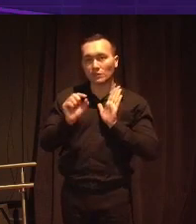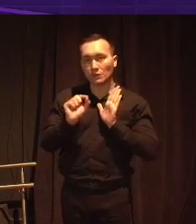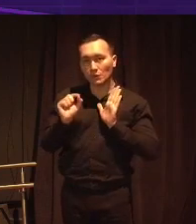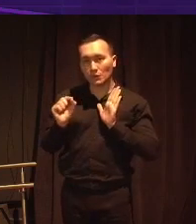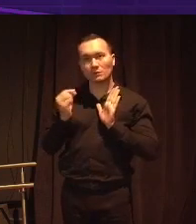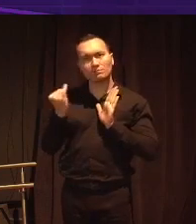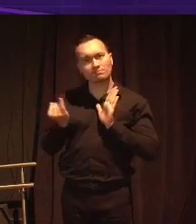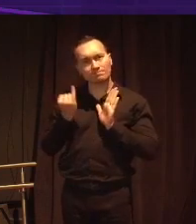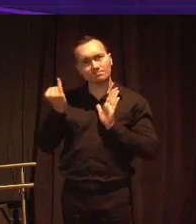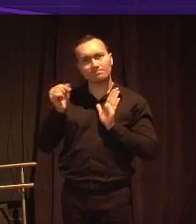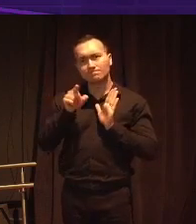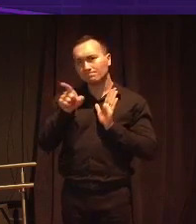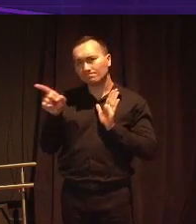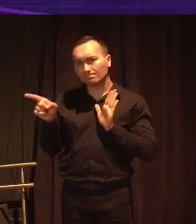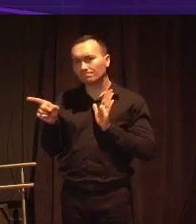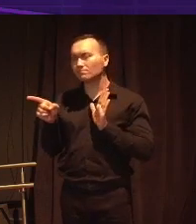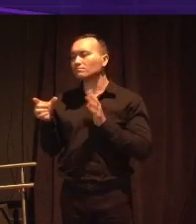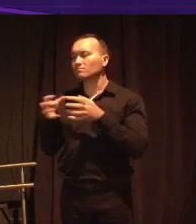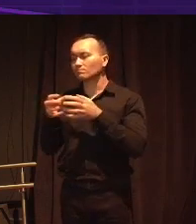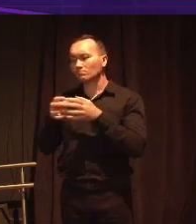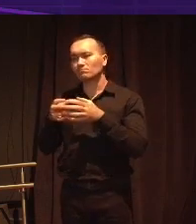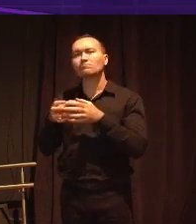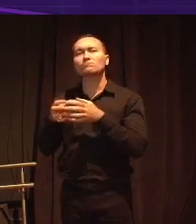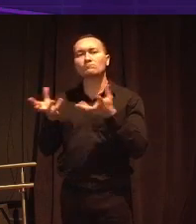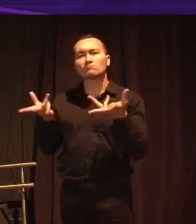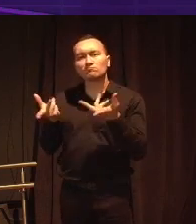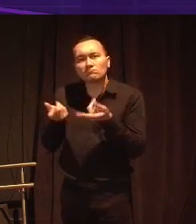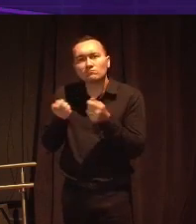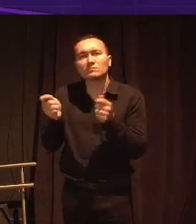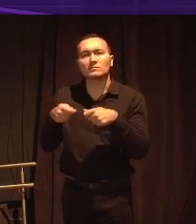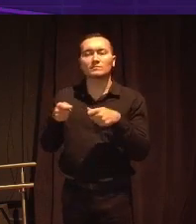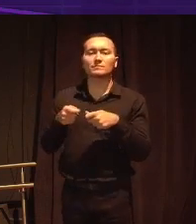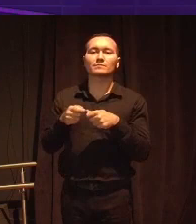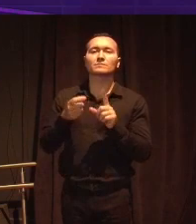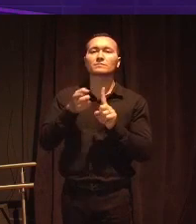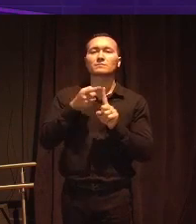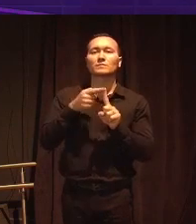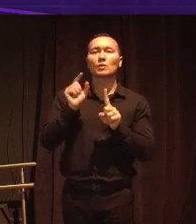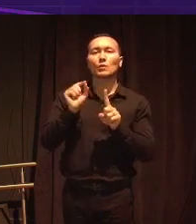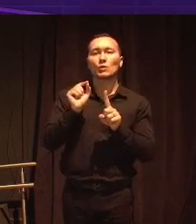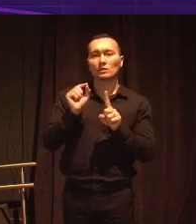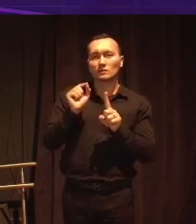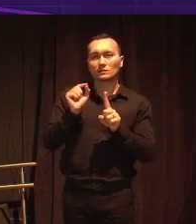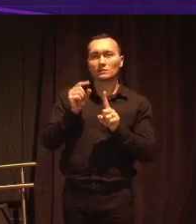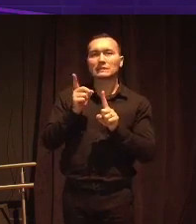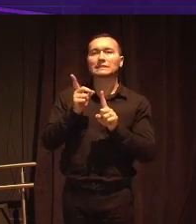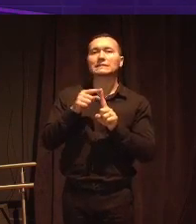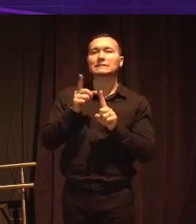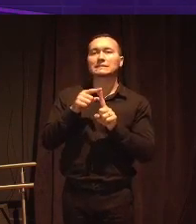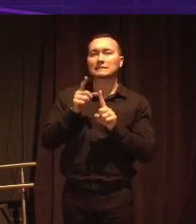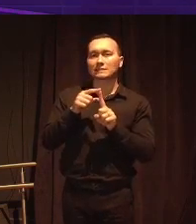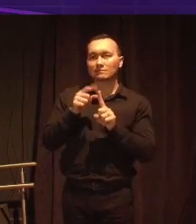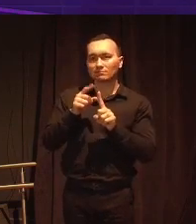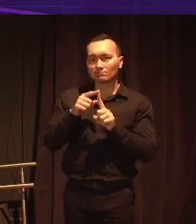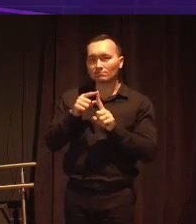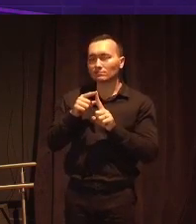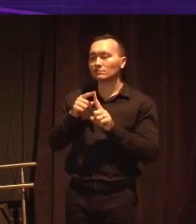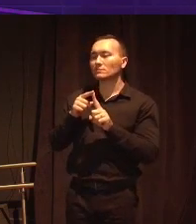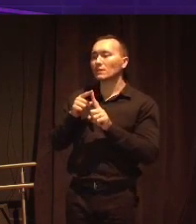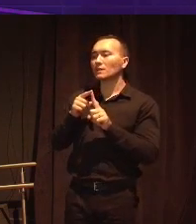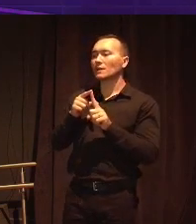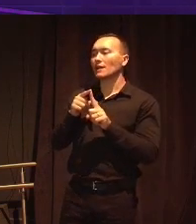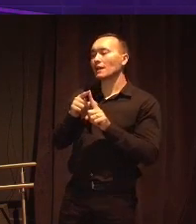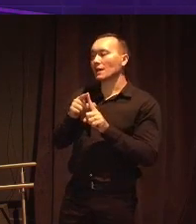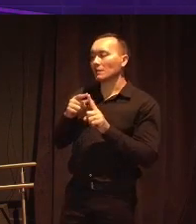alta performance nos dias de hoje, né? Primeiro comportamento, a colaboração. Acho que um time, quando não está aberto a